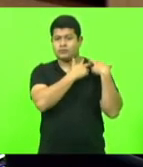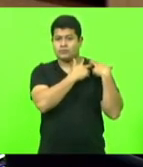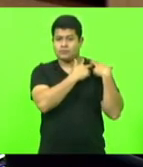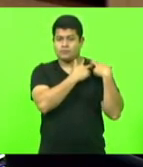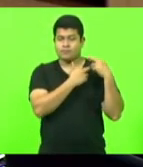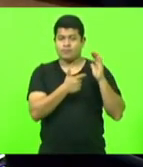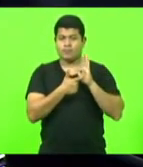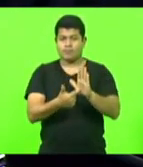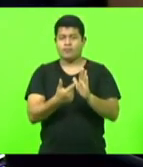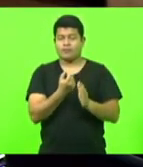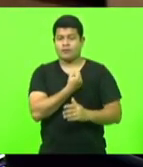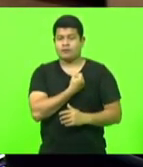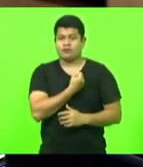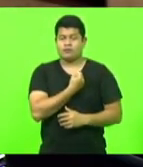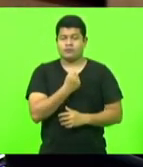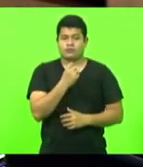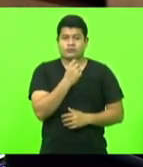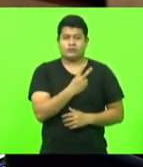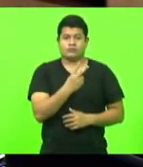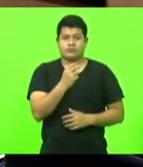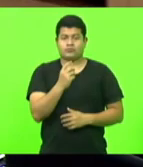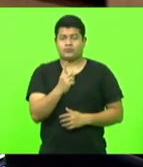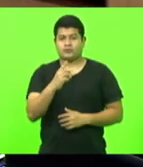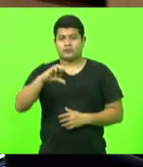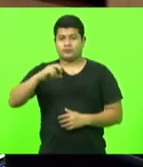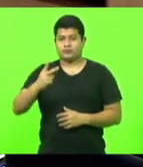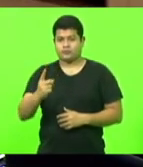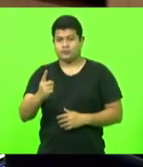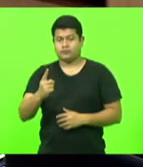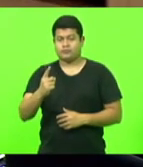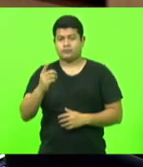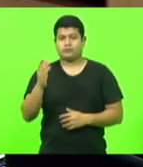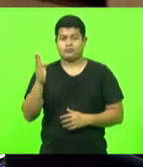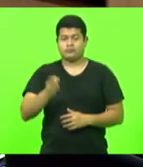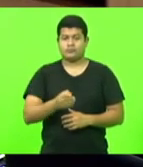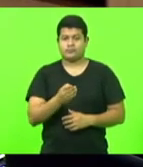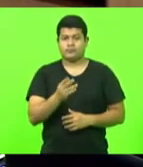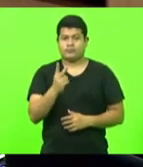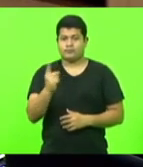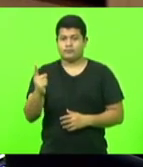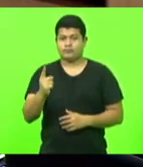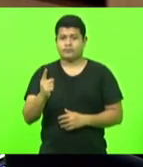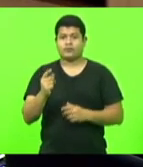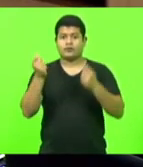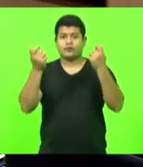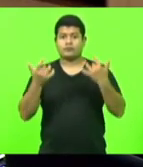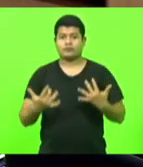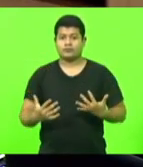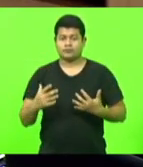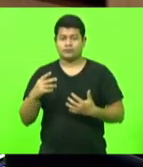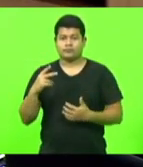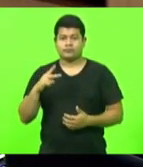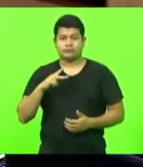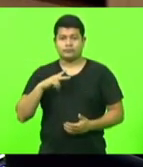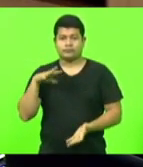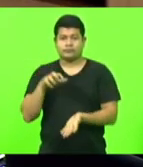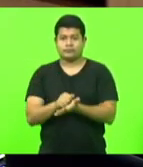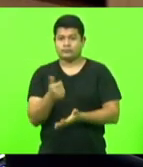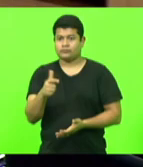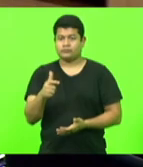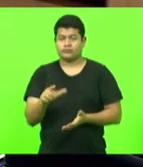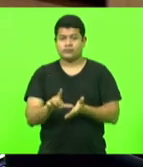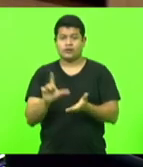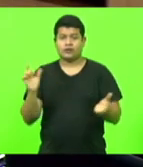.191 a 2.208 de 2021. Explicações pessoais. Não houve oradores inscritos. Nada mais havendo a tratar, Sr.